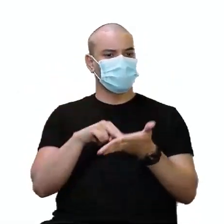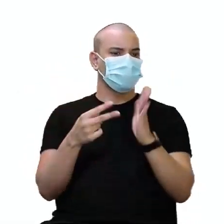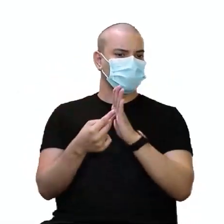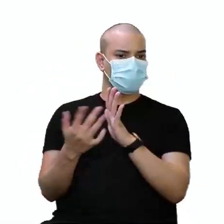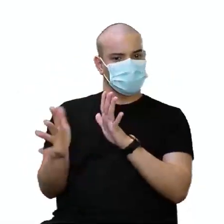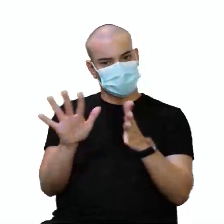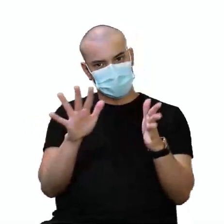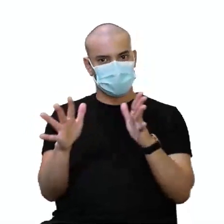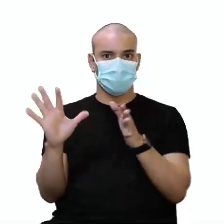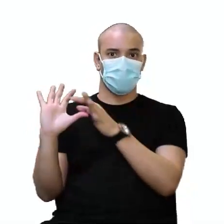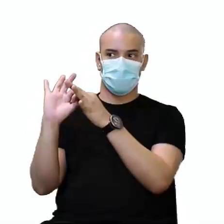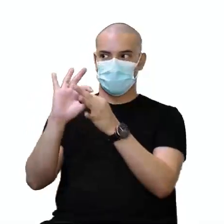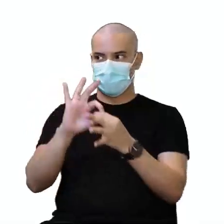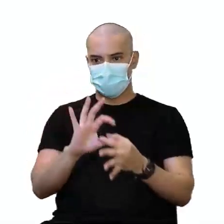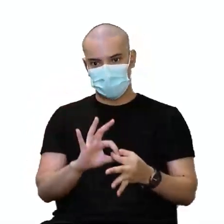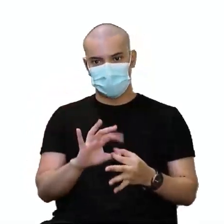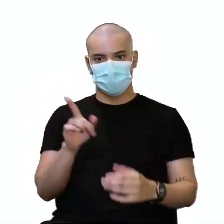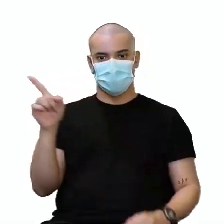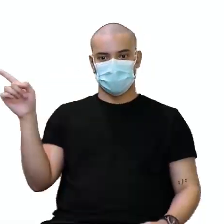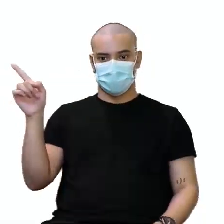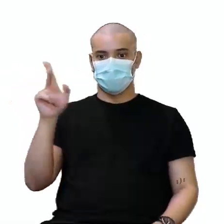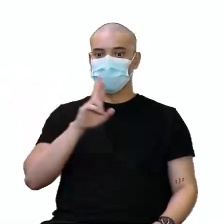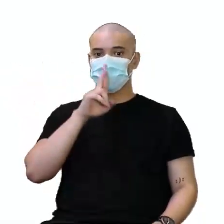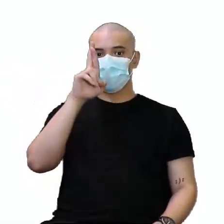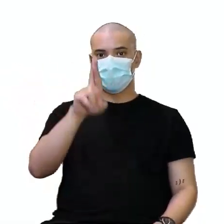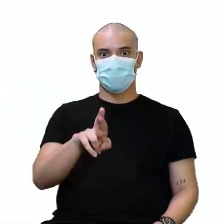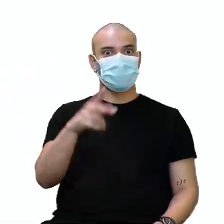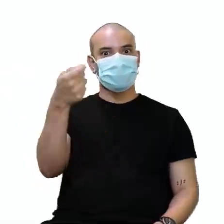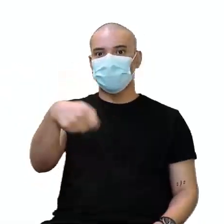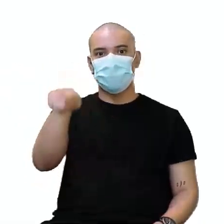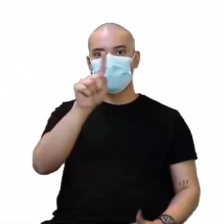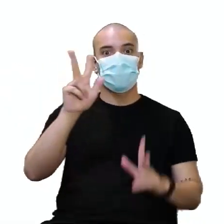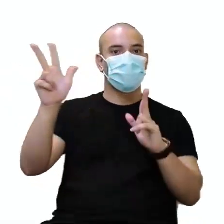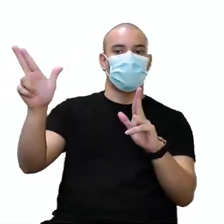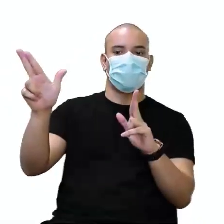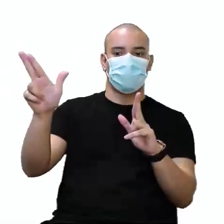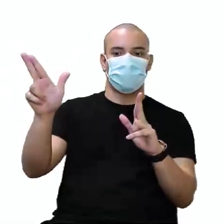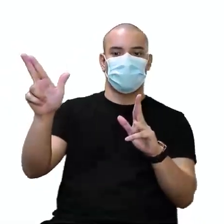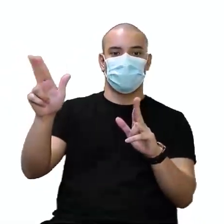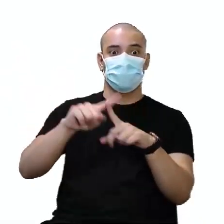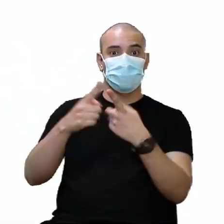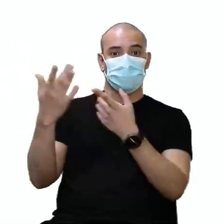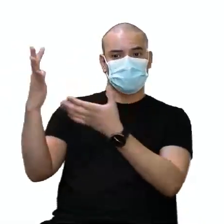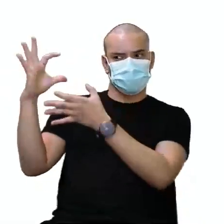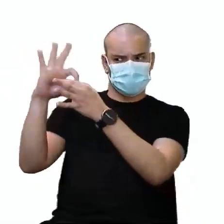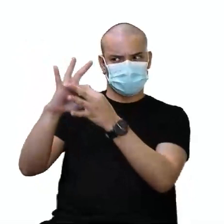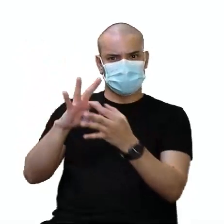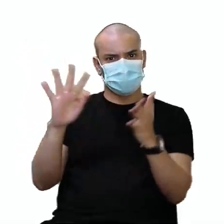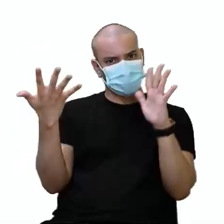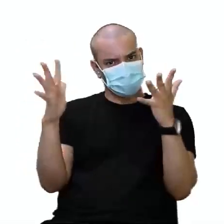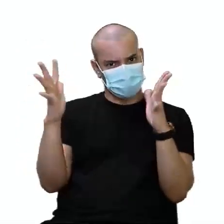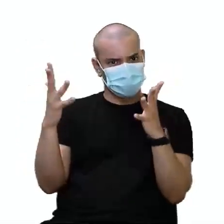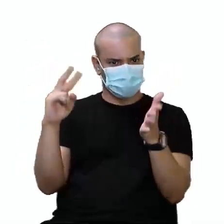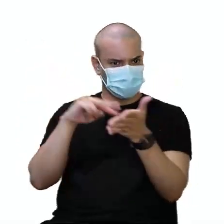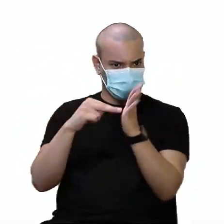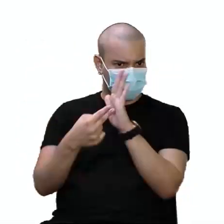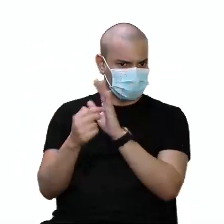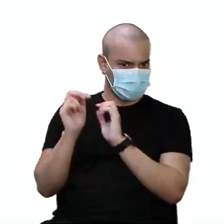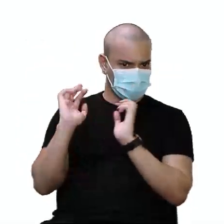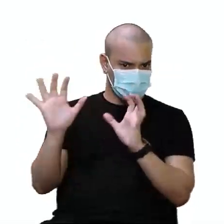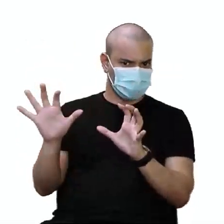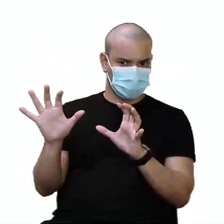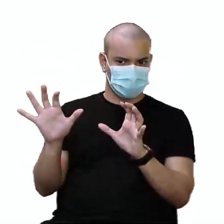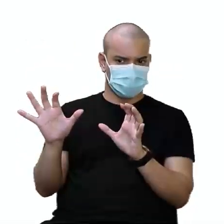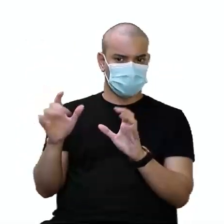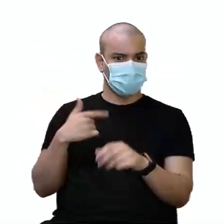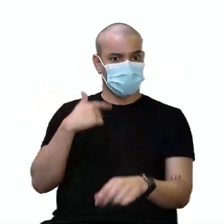ou está dentro desse contexto do que nós estamos colocando aqui. Não precisa ser igual, a gente fala sempre isso, tá bom? Mas tem que estar relacionando. Então